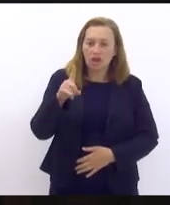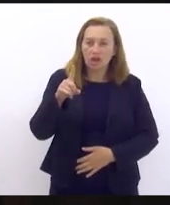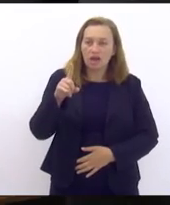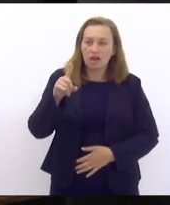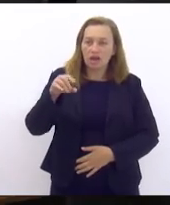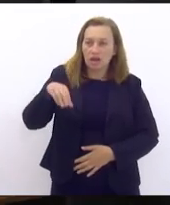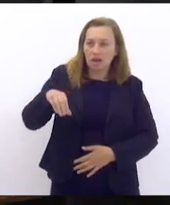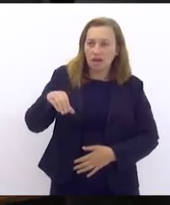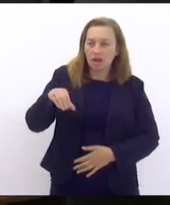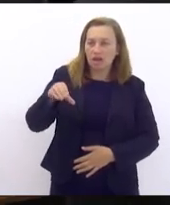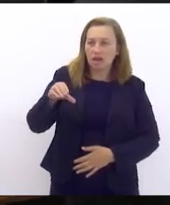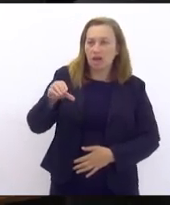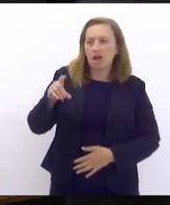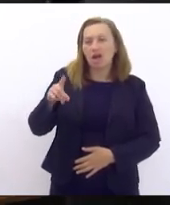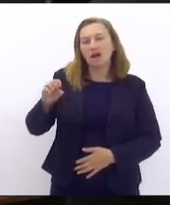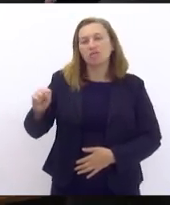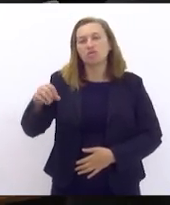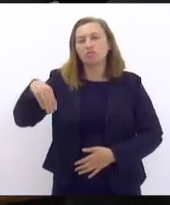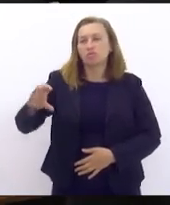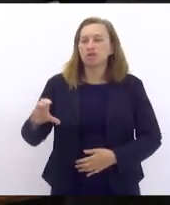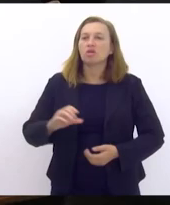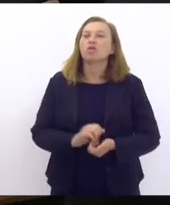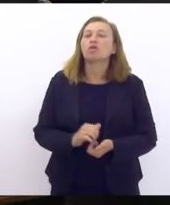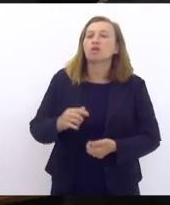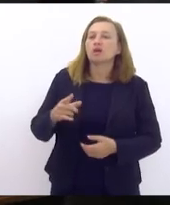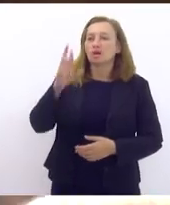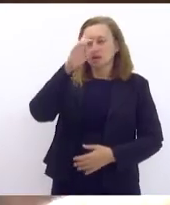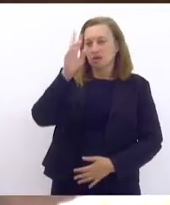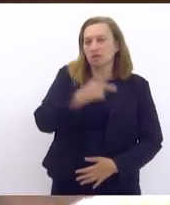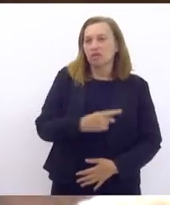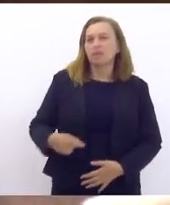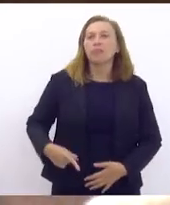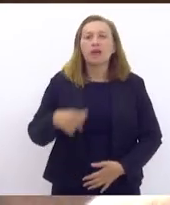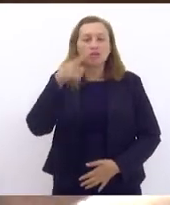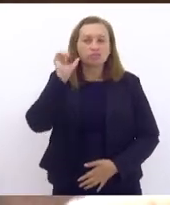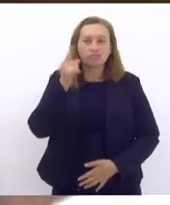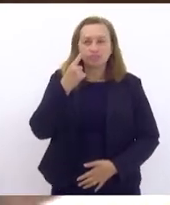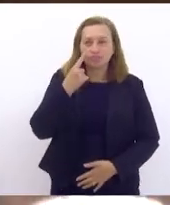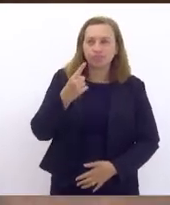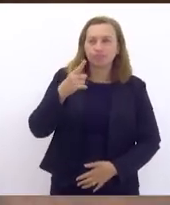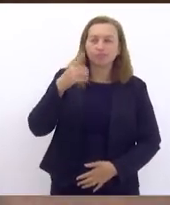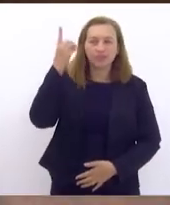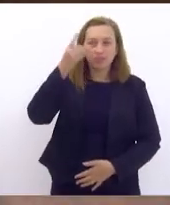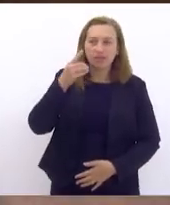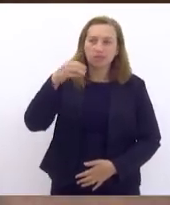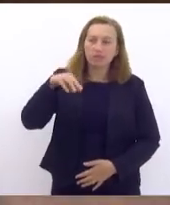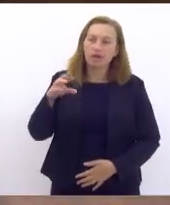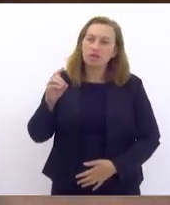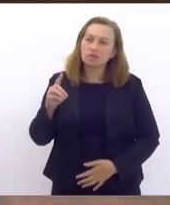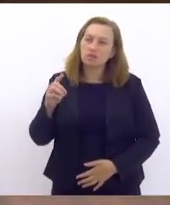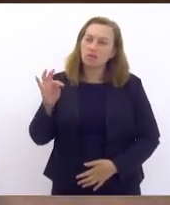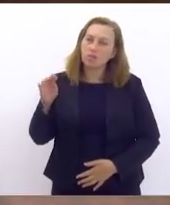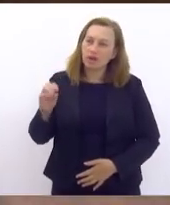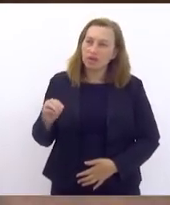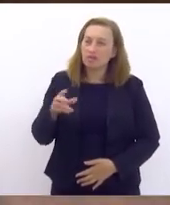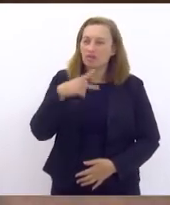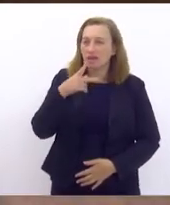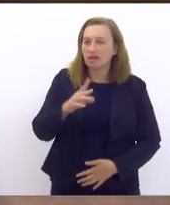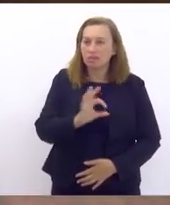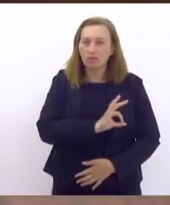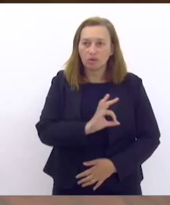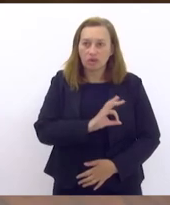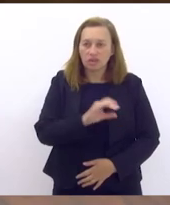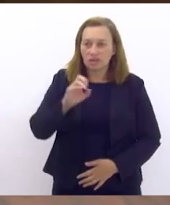presidente, ontem eu vi aqui o deputado Márcio Galberto falar ontem da Polícia Civil.